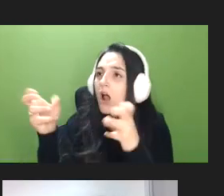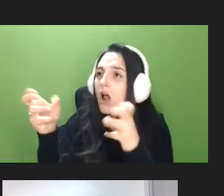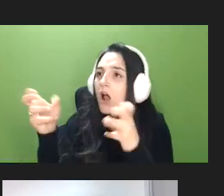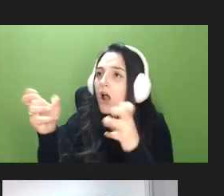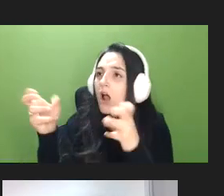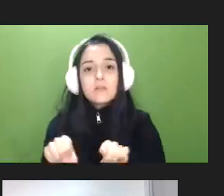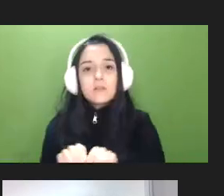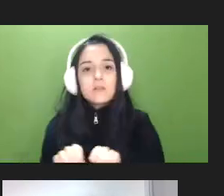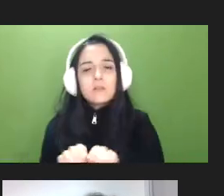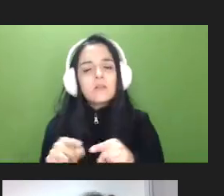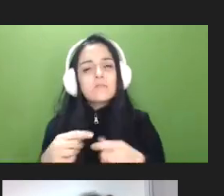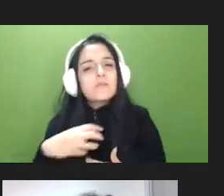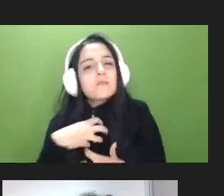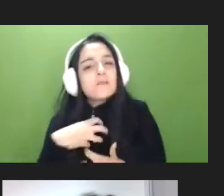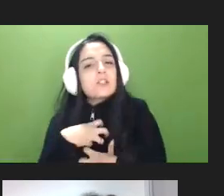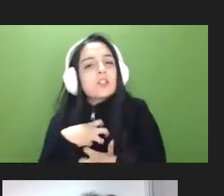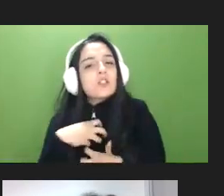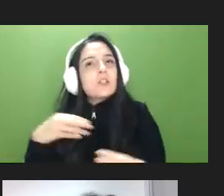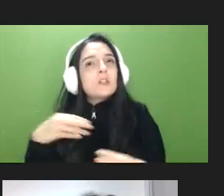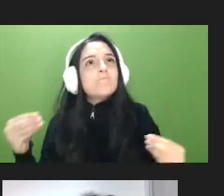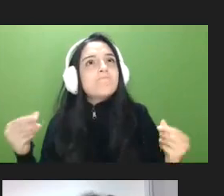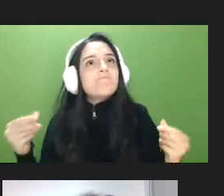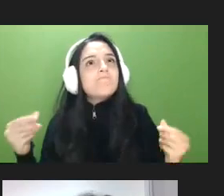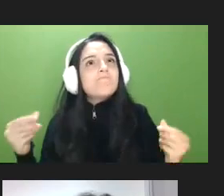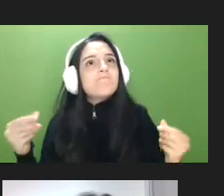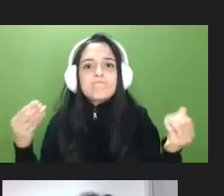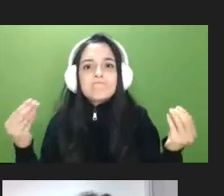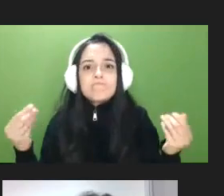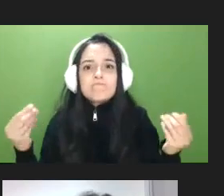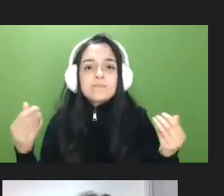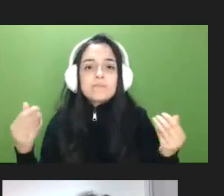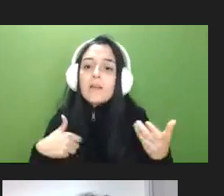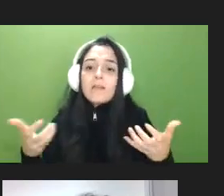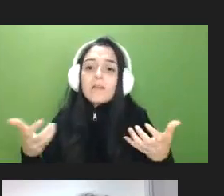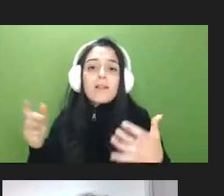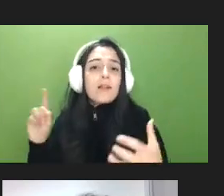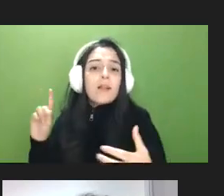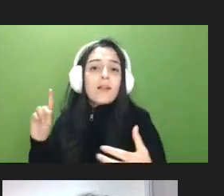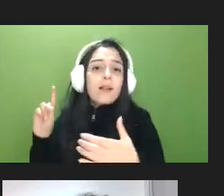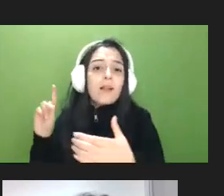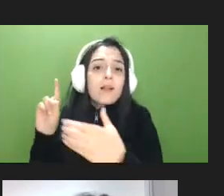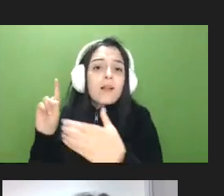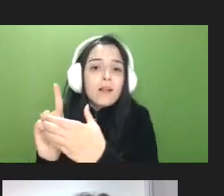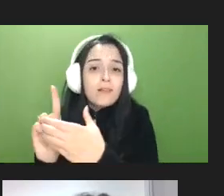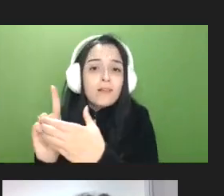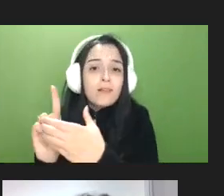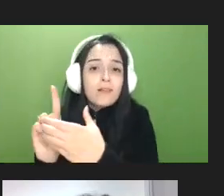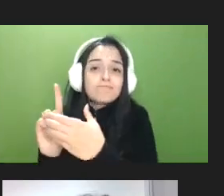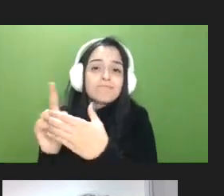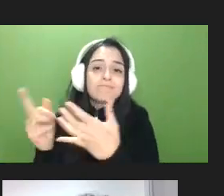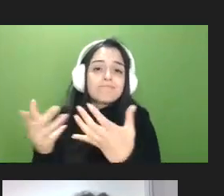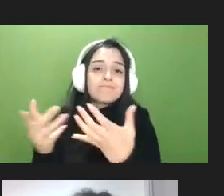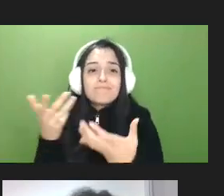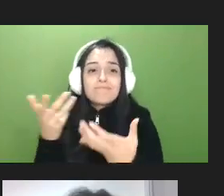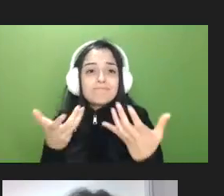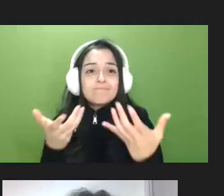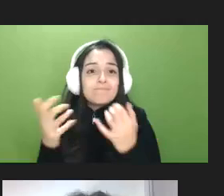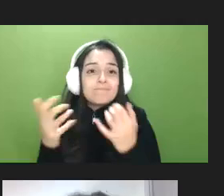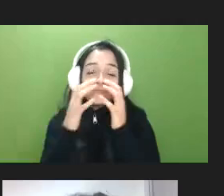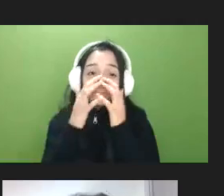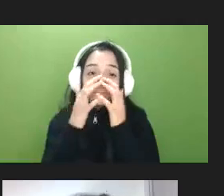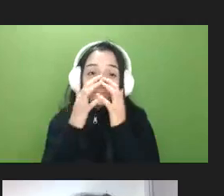sentia uma falta mesmo de estar inserida naquele espaço, também me